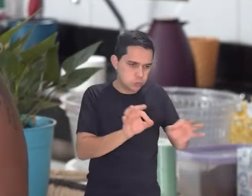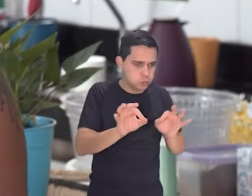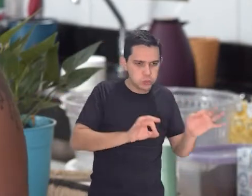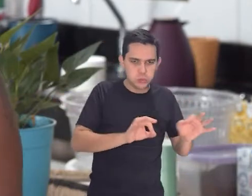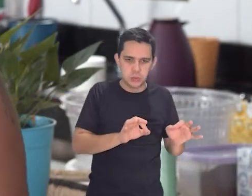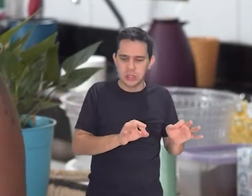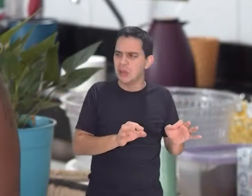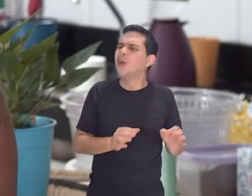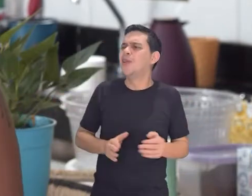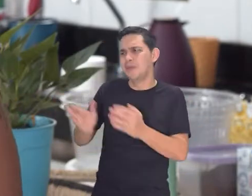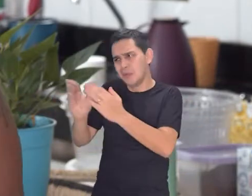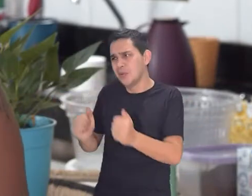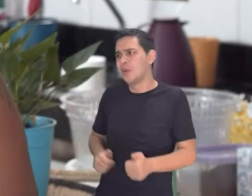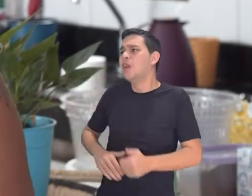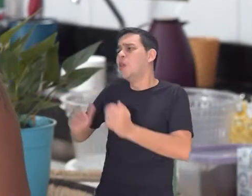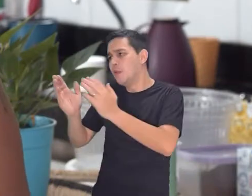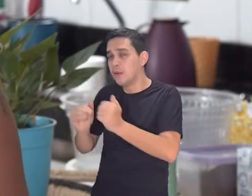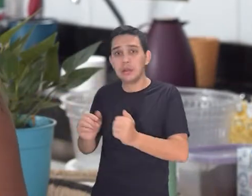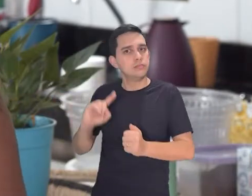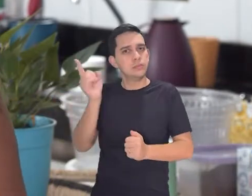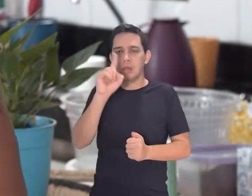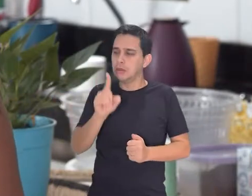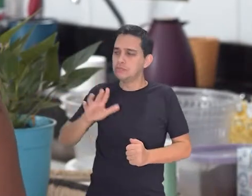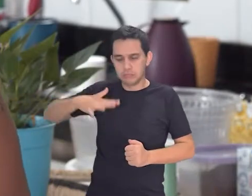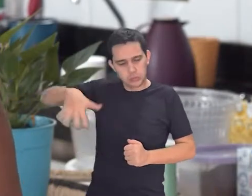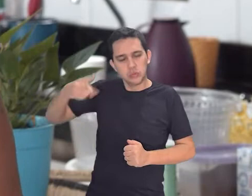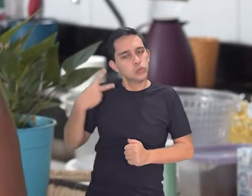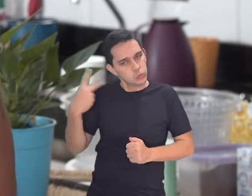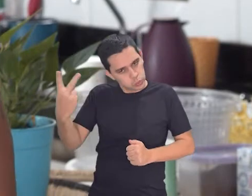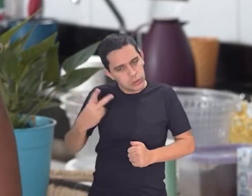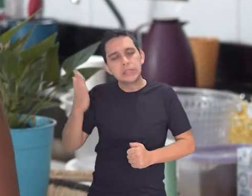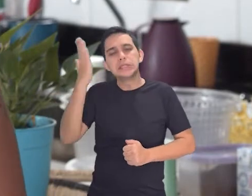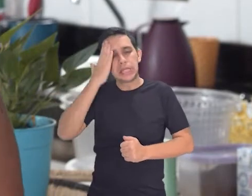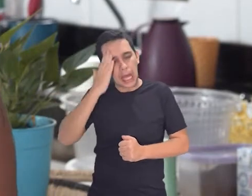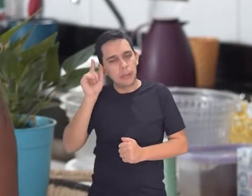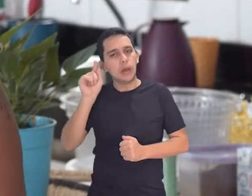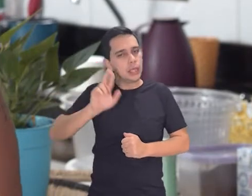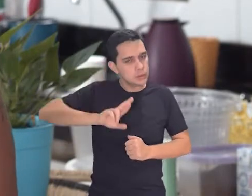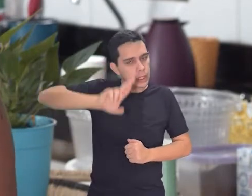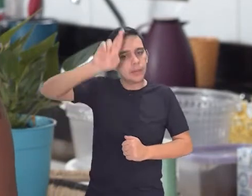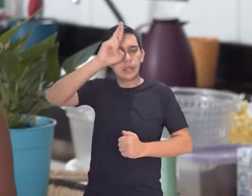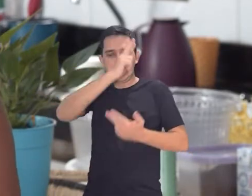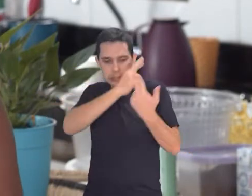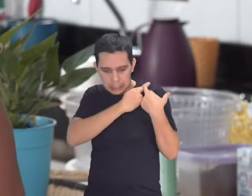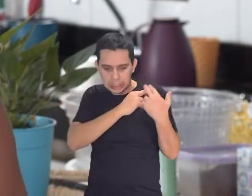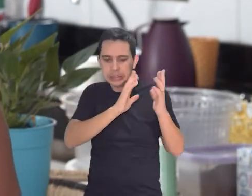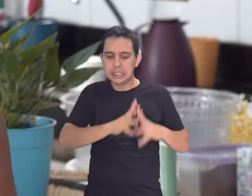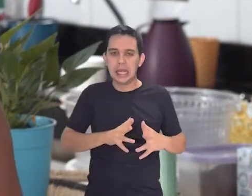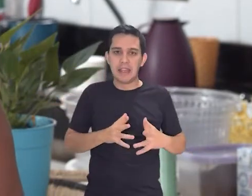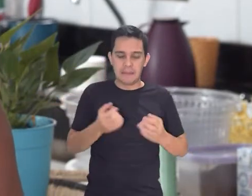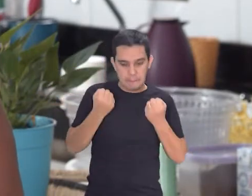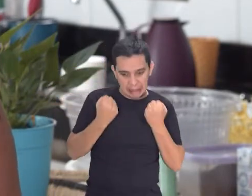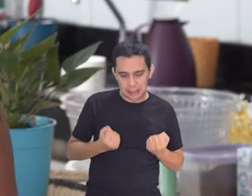ficar um pedindo para o outro, né? Então, eu acho que é uma coisa assim que torna a vida mais leve aqui em casa,